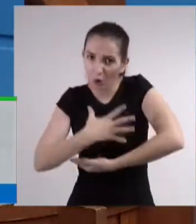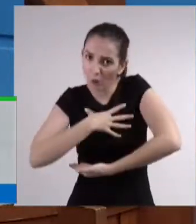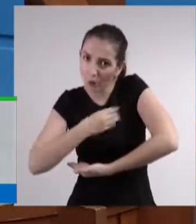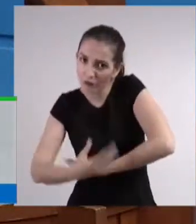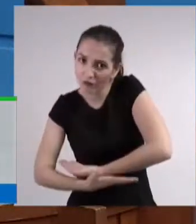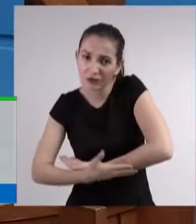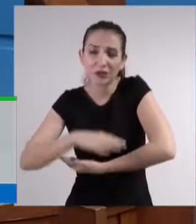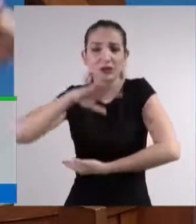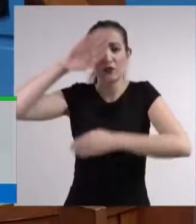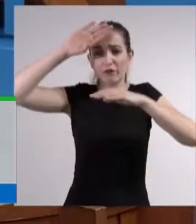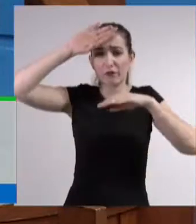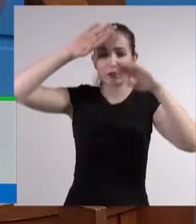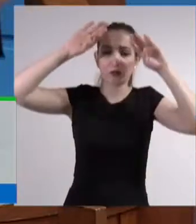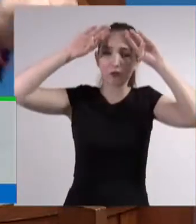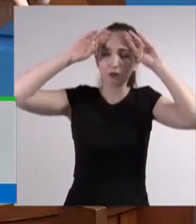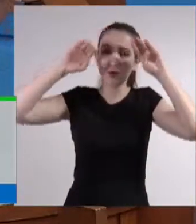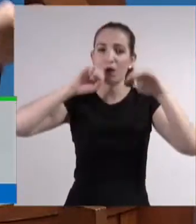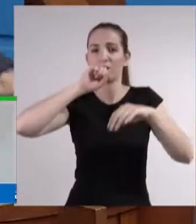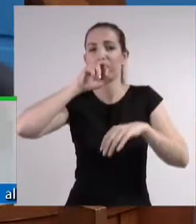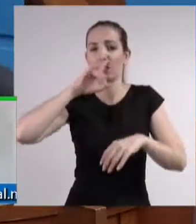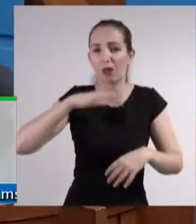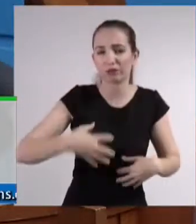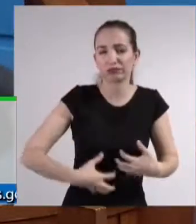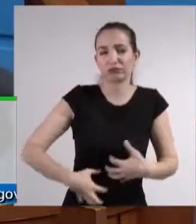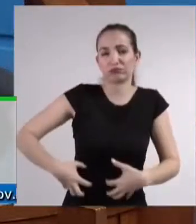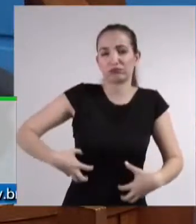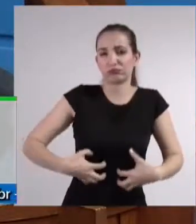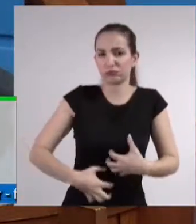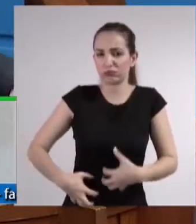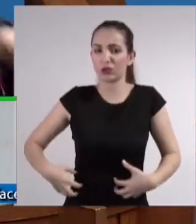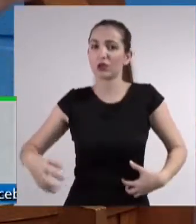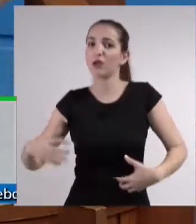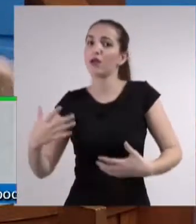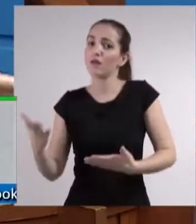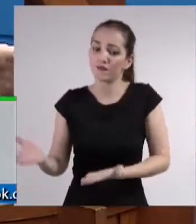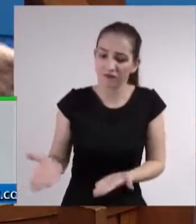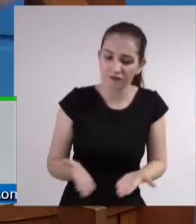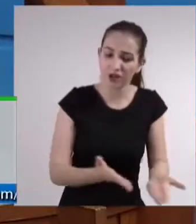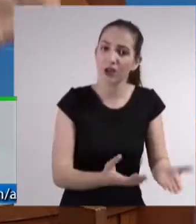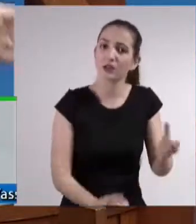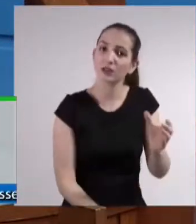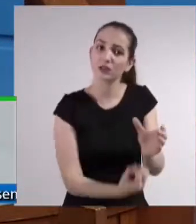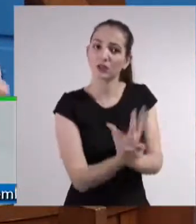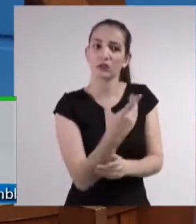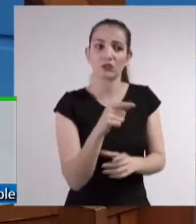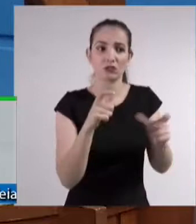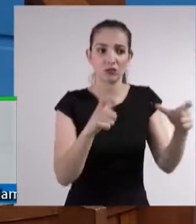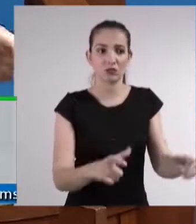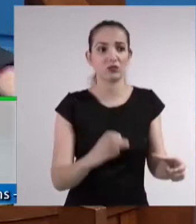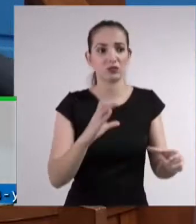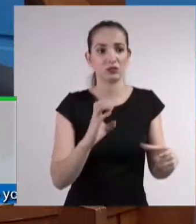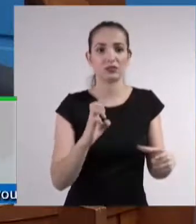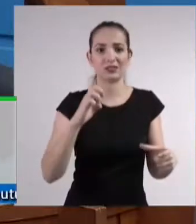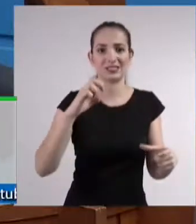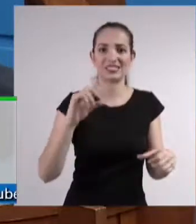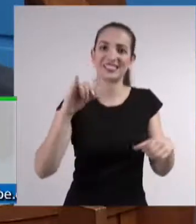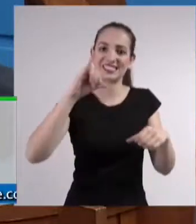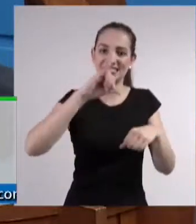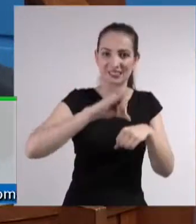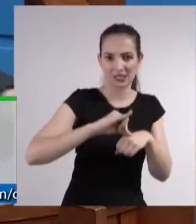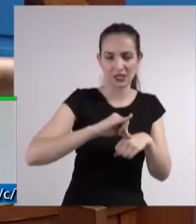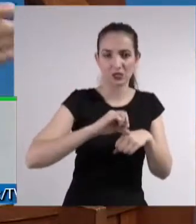com diarreia, com vômito e ter um pediatra atendendo. E foi criado o SEMP, Centro Municipal